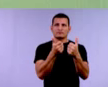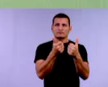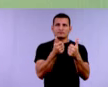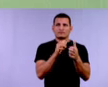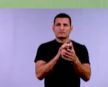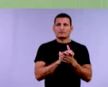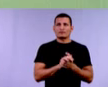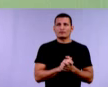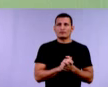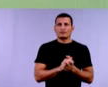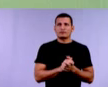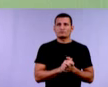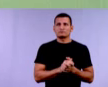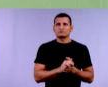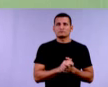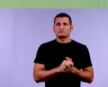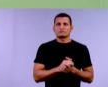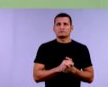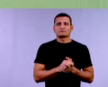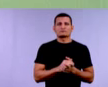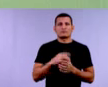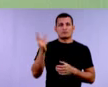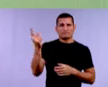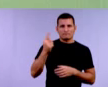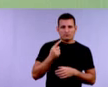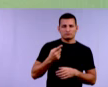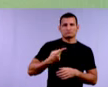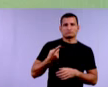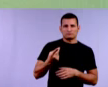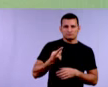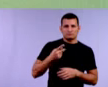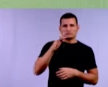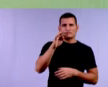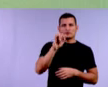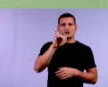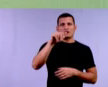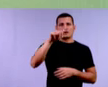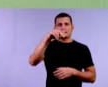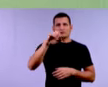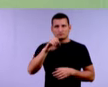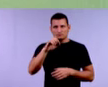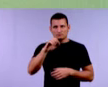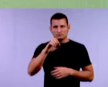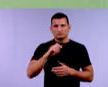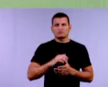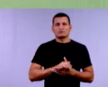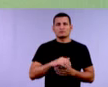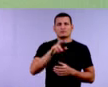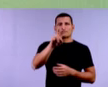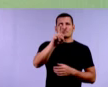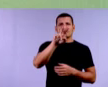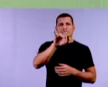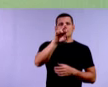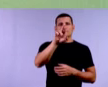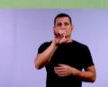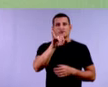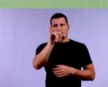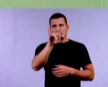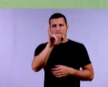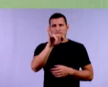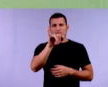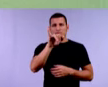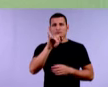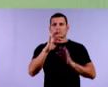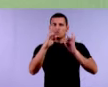Viremos eu e Tayane, virei eu e Tayane, virá Tayane e eu. Todas estas formas